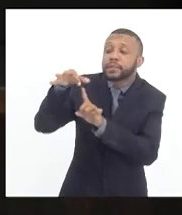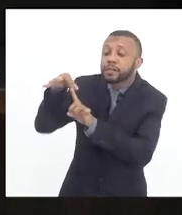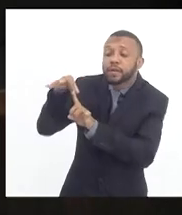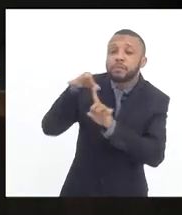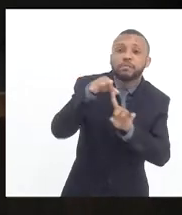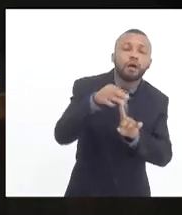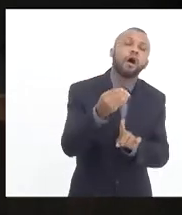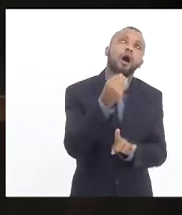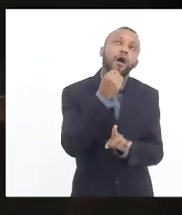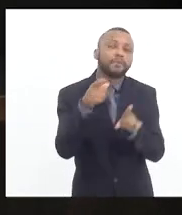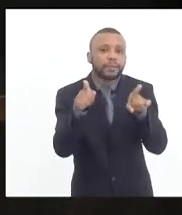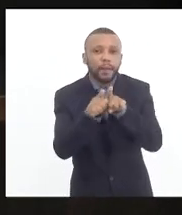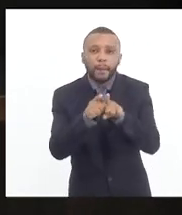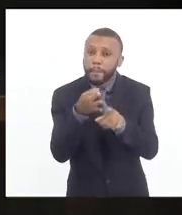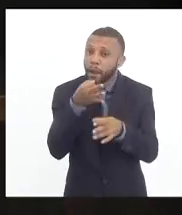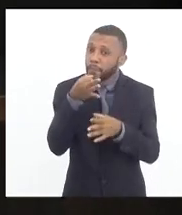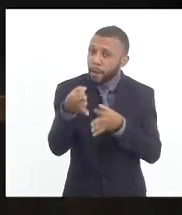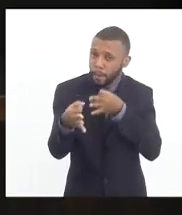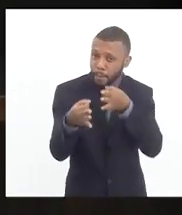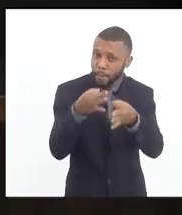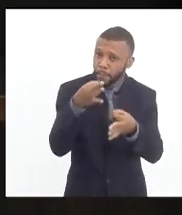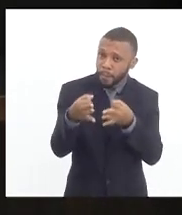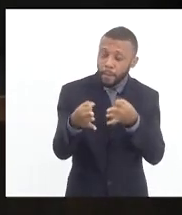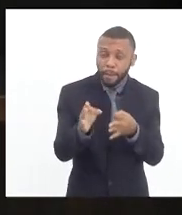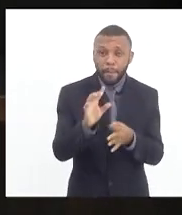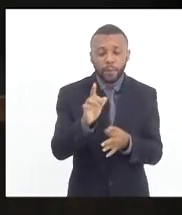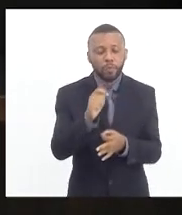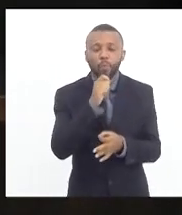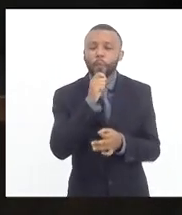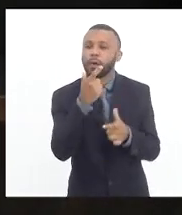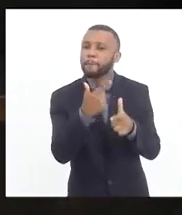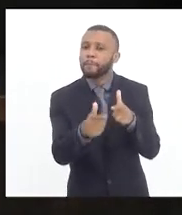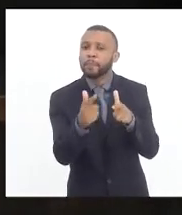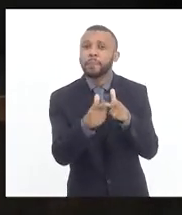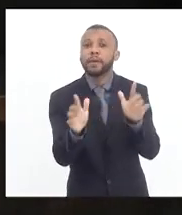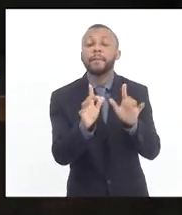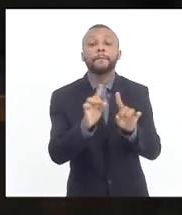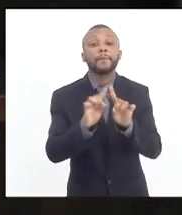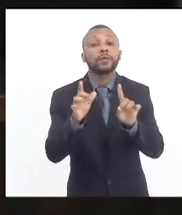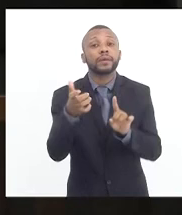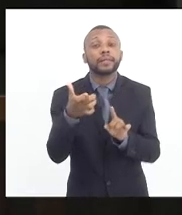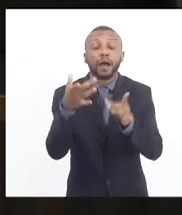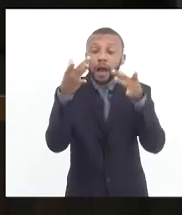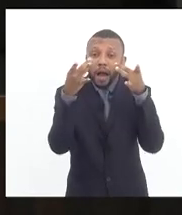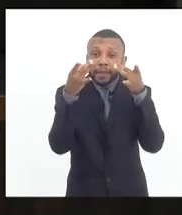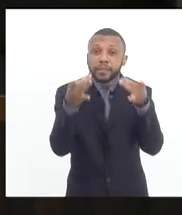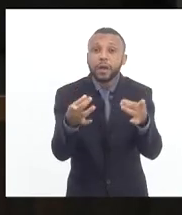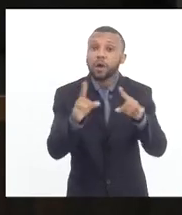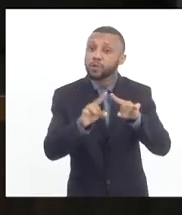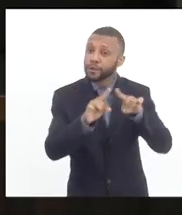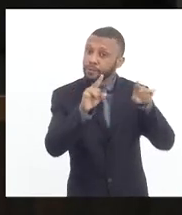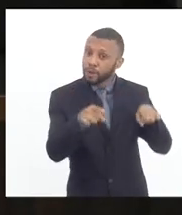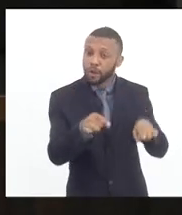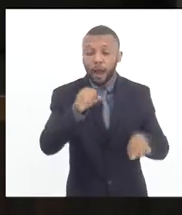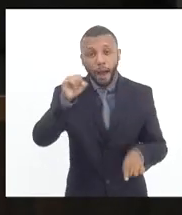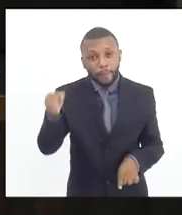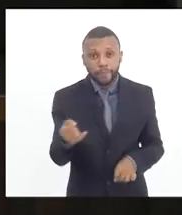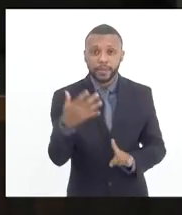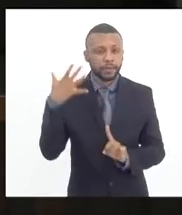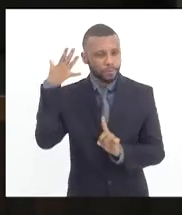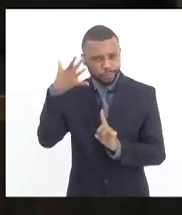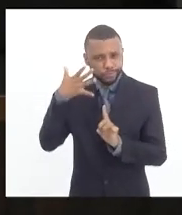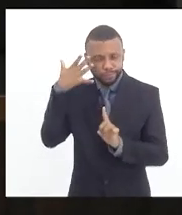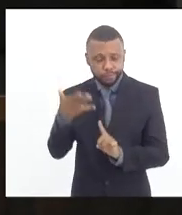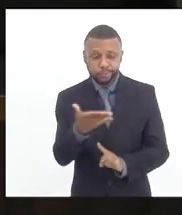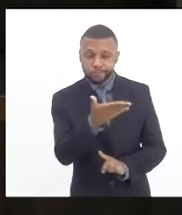claro também para as colocações a nenhum problema mas eu gostaria de chamar atenção dos Servidores que aproveitem este